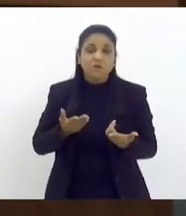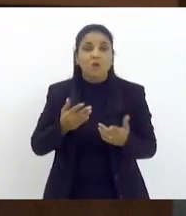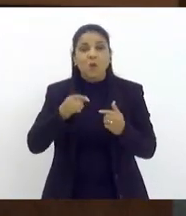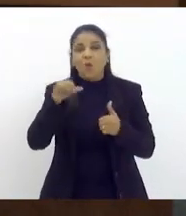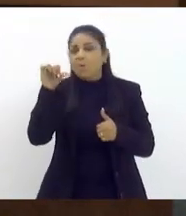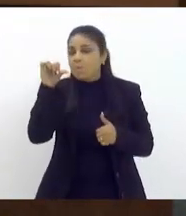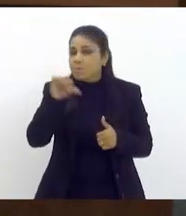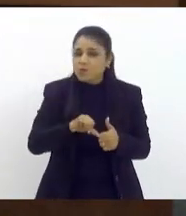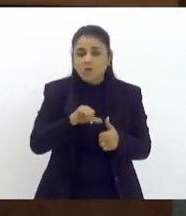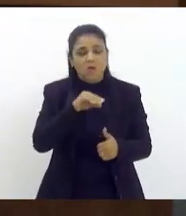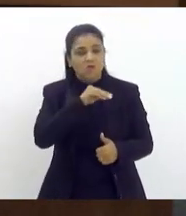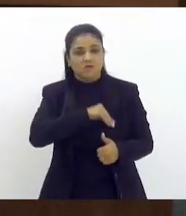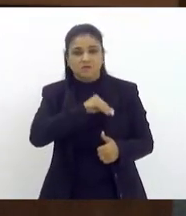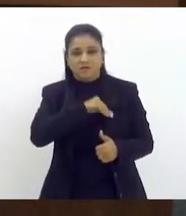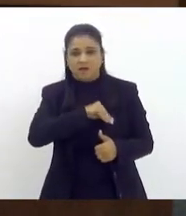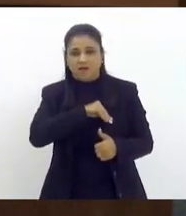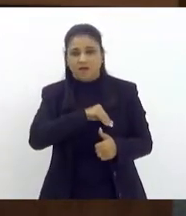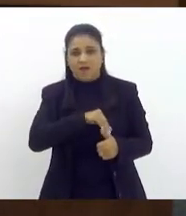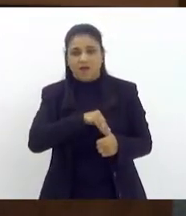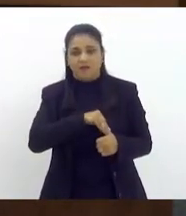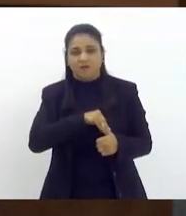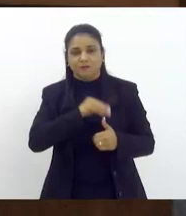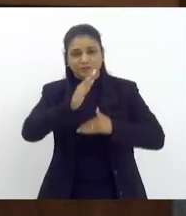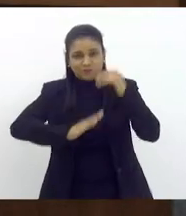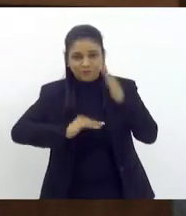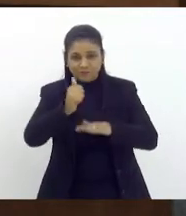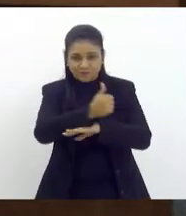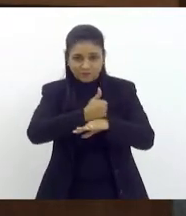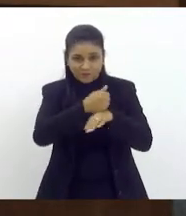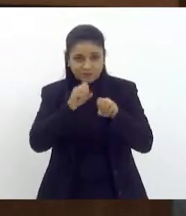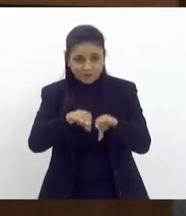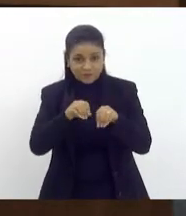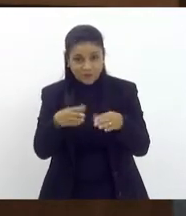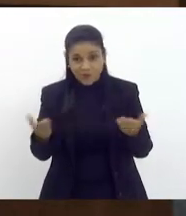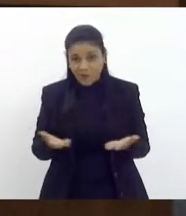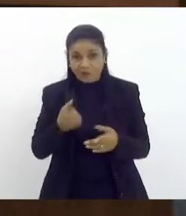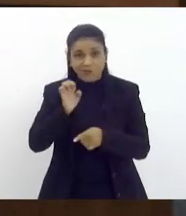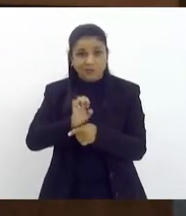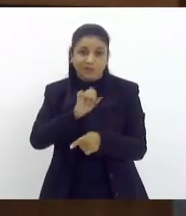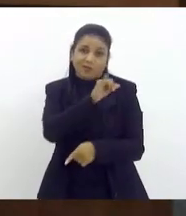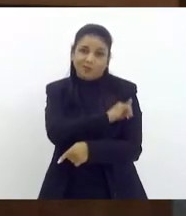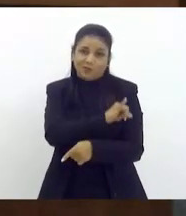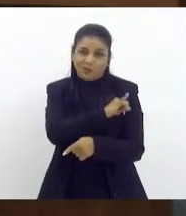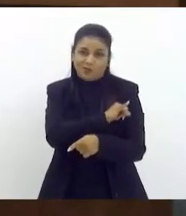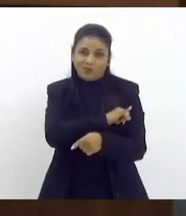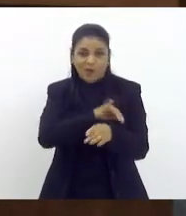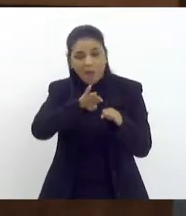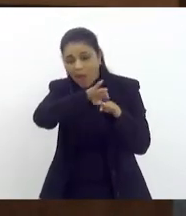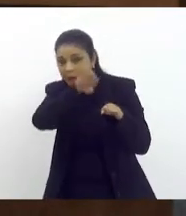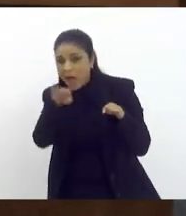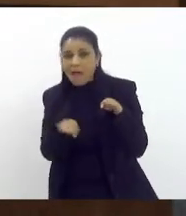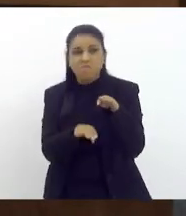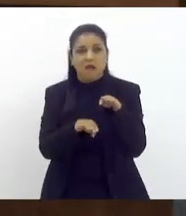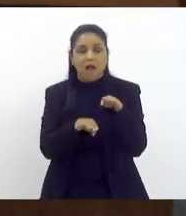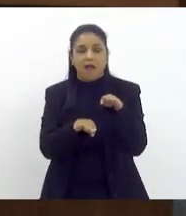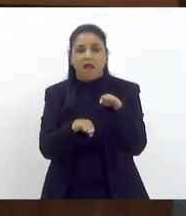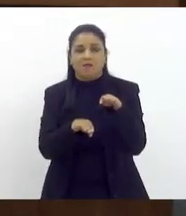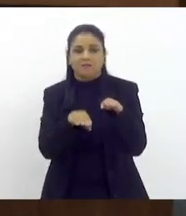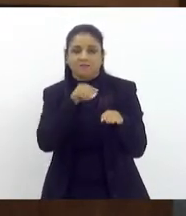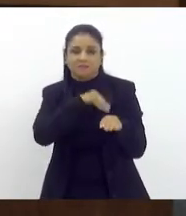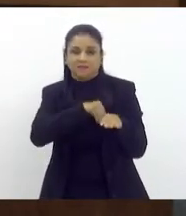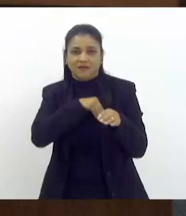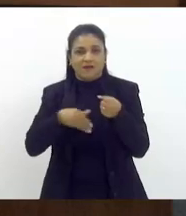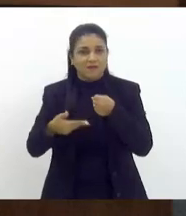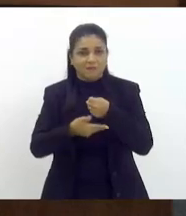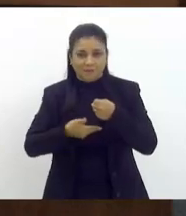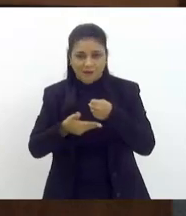profissionais de educação do país é aqui no nosso estado a gente está muito abaixo do piso Nacional da categoria E